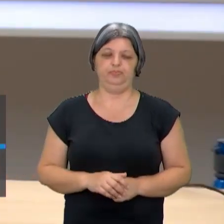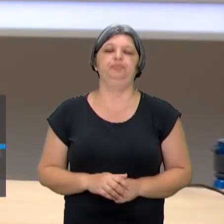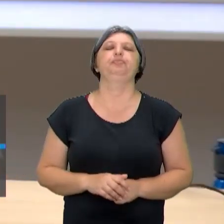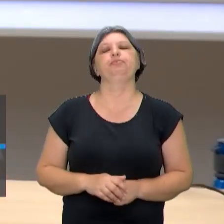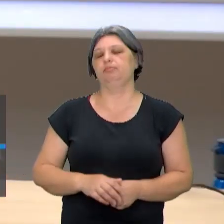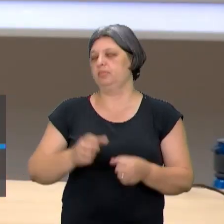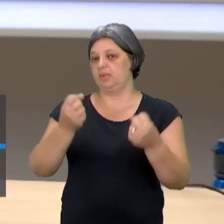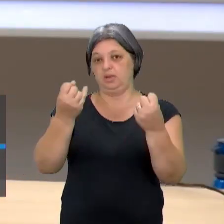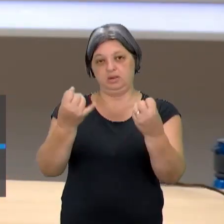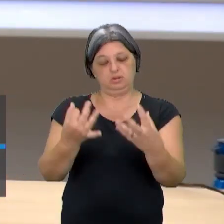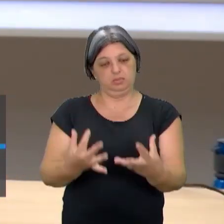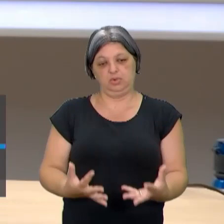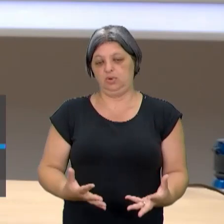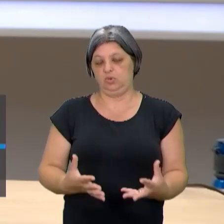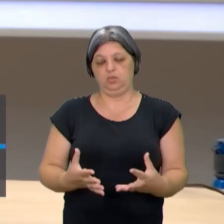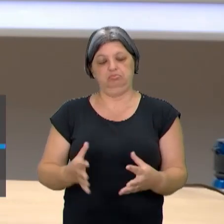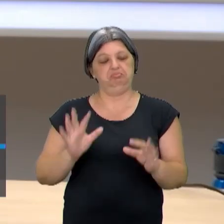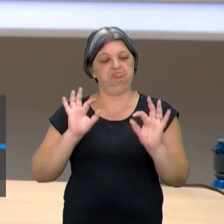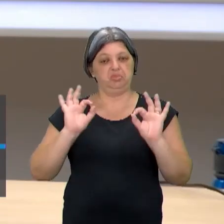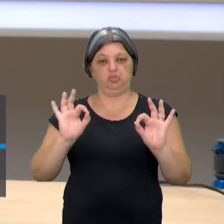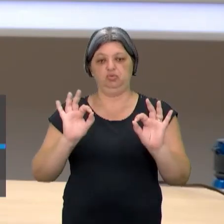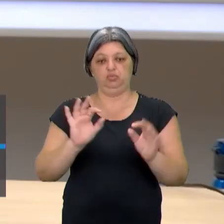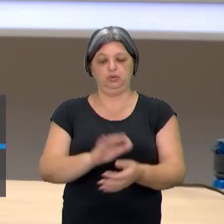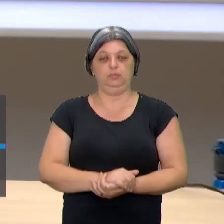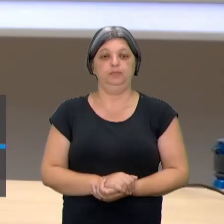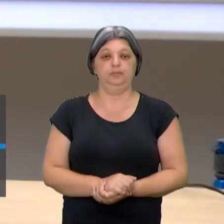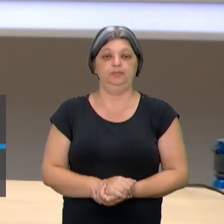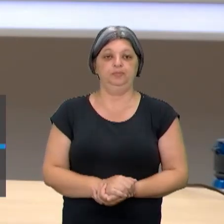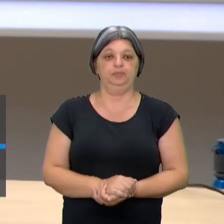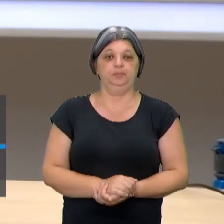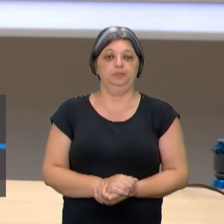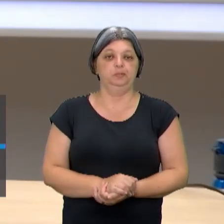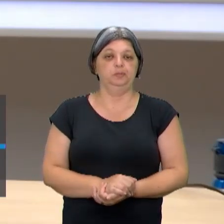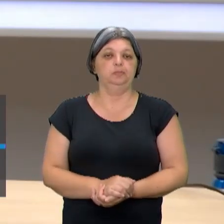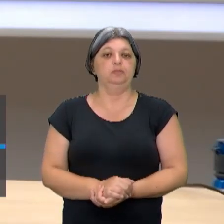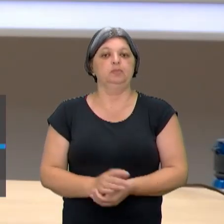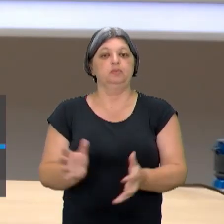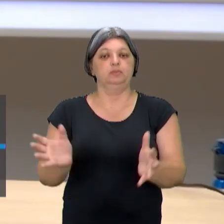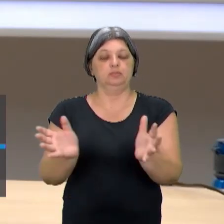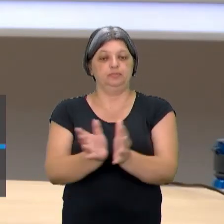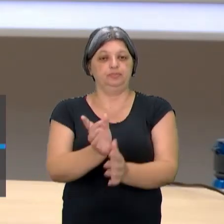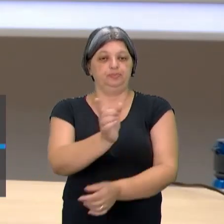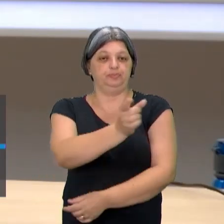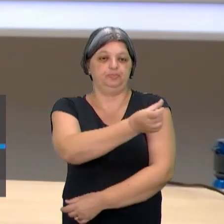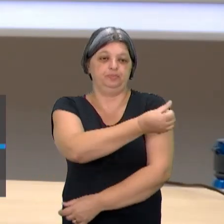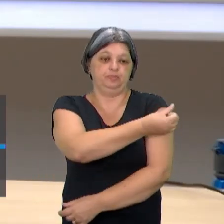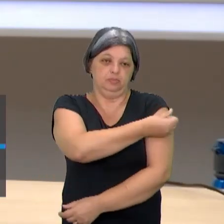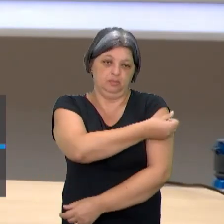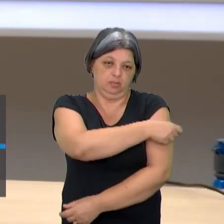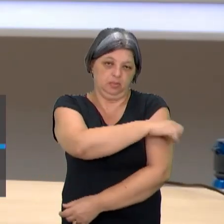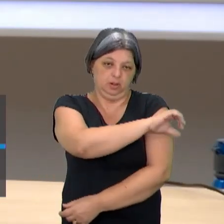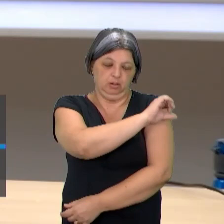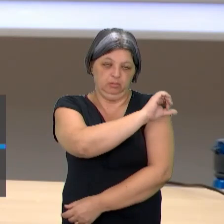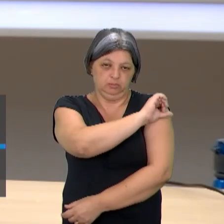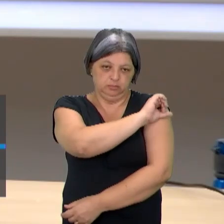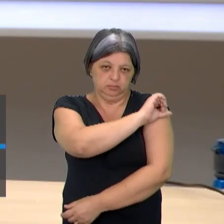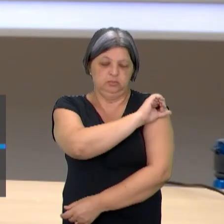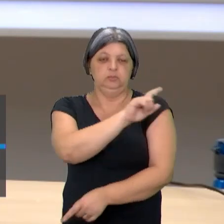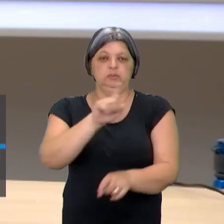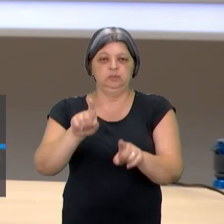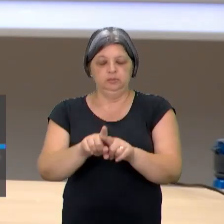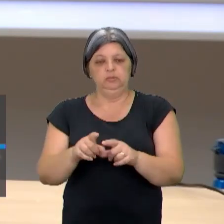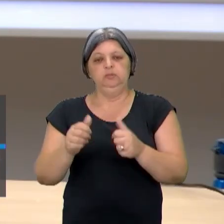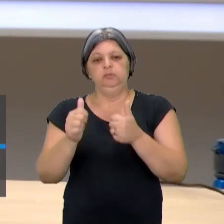super bem, ficou muito claro. Nos anos iniciais é a mesma coisa. O alinhamento do diretor, vice-diretor